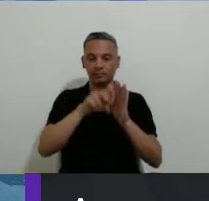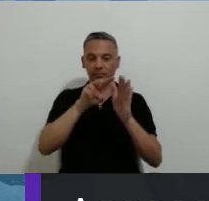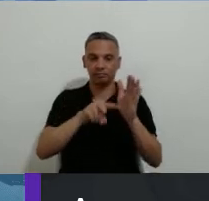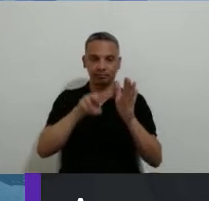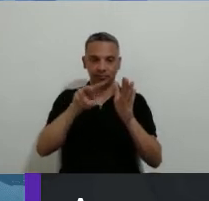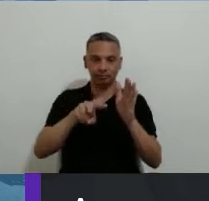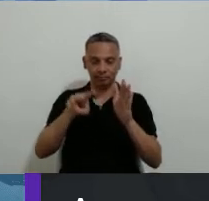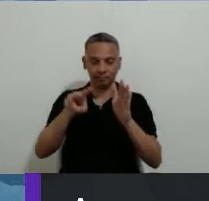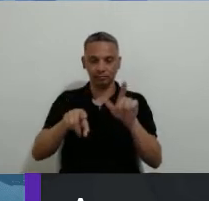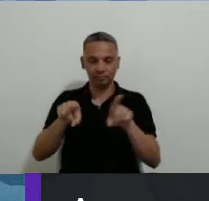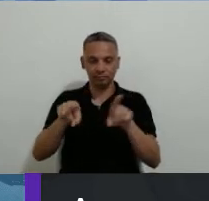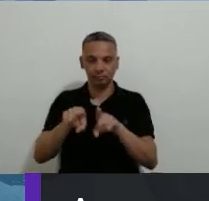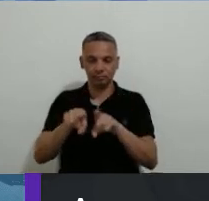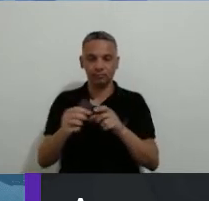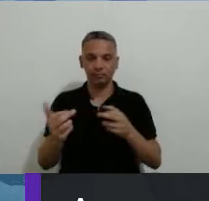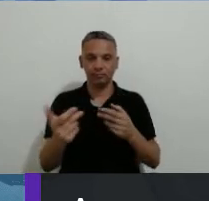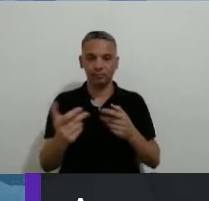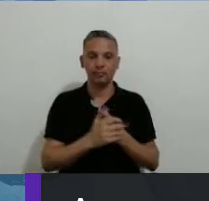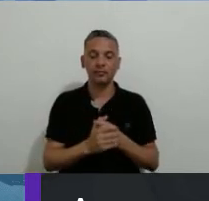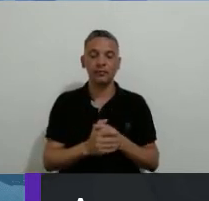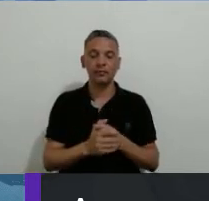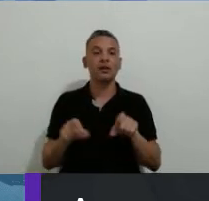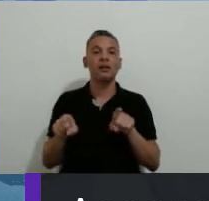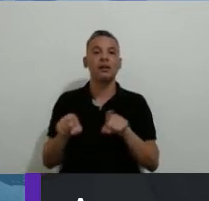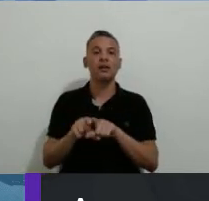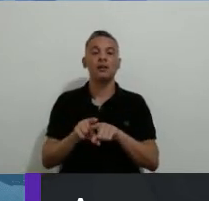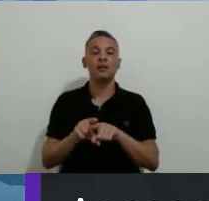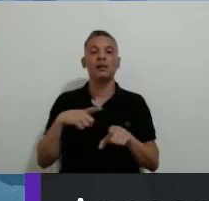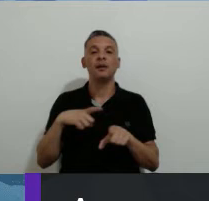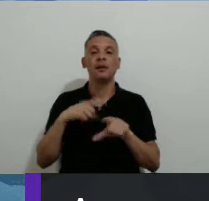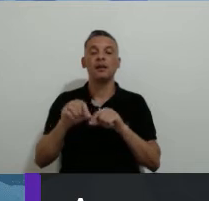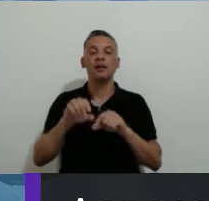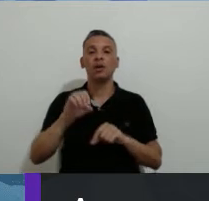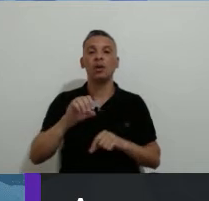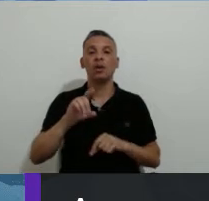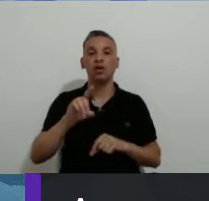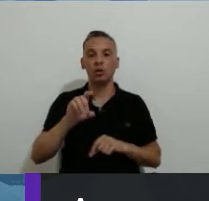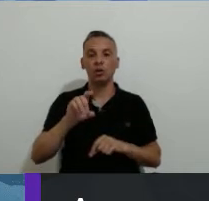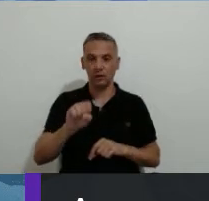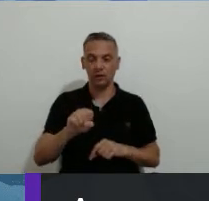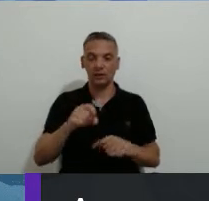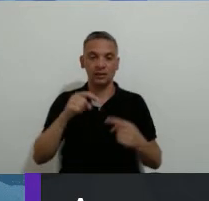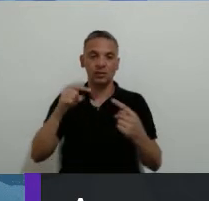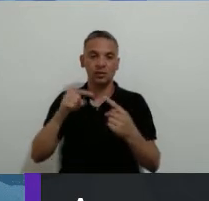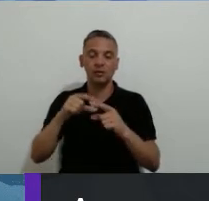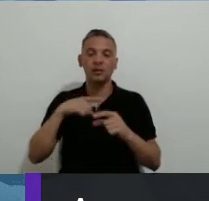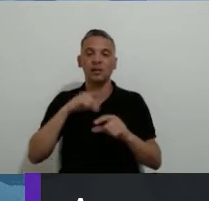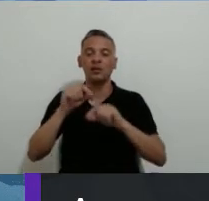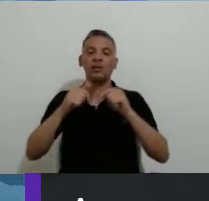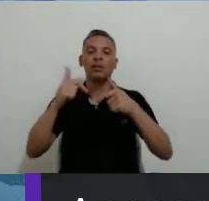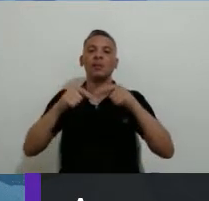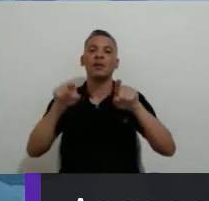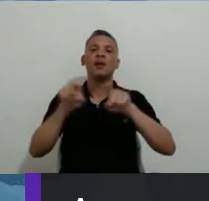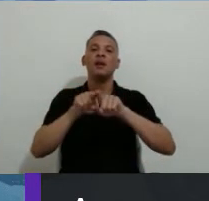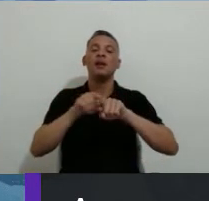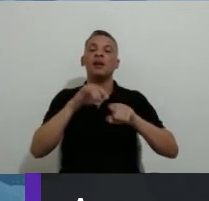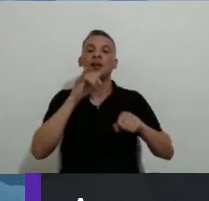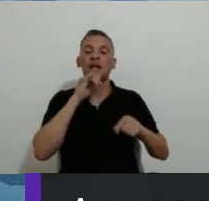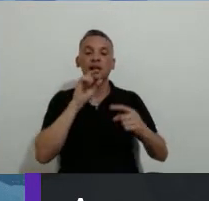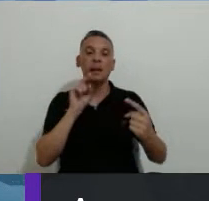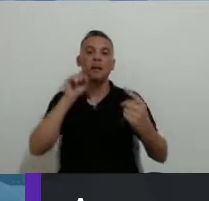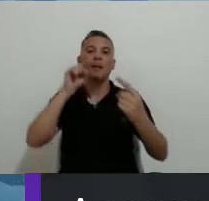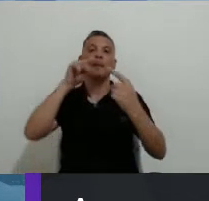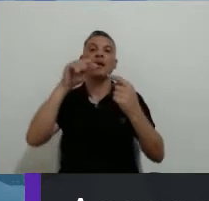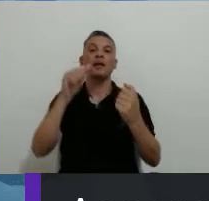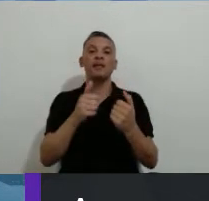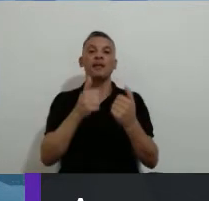também. Além de identificar o ODS relacionado, nós tivemos o trabalho de identificar quais são as metas